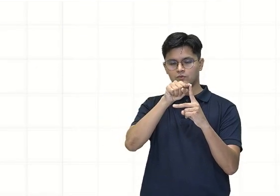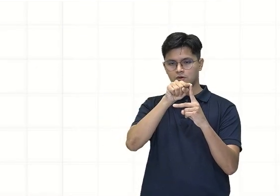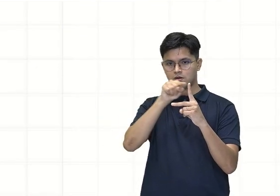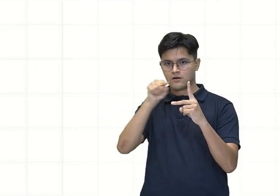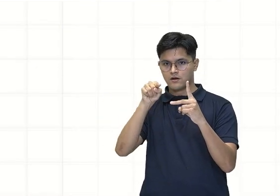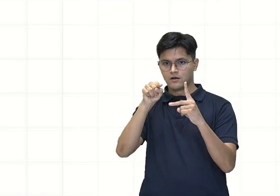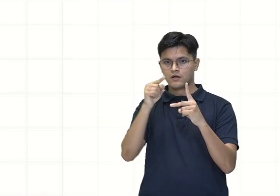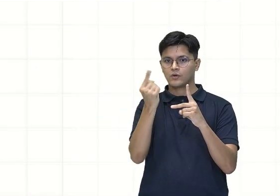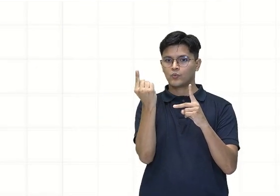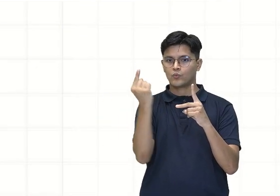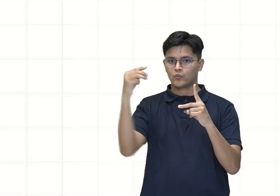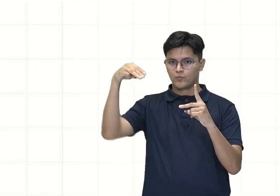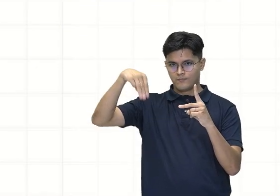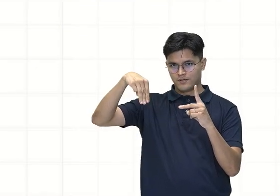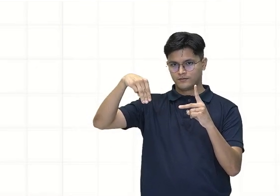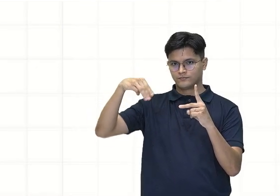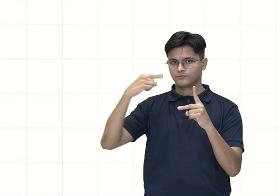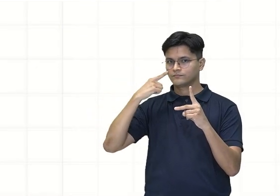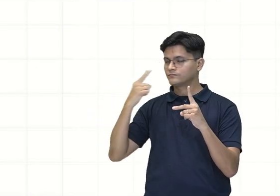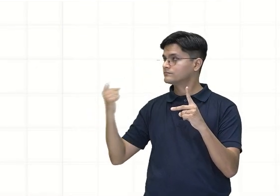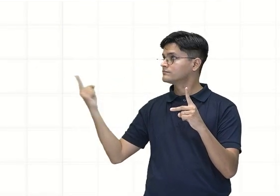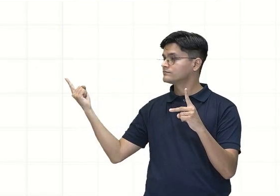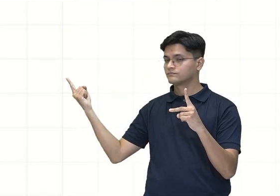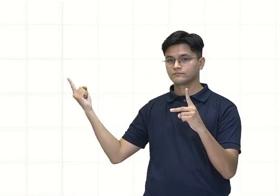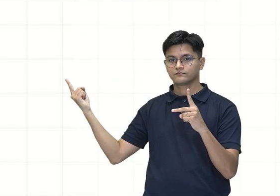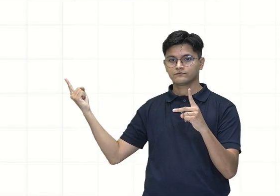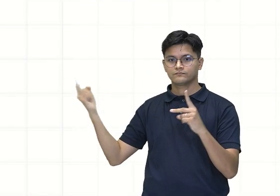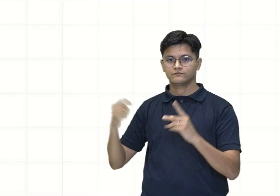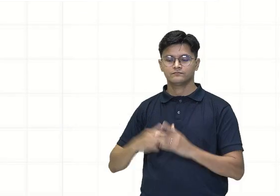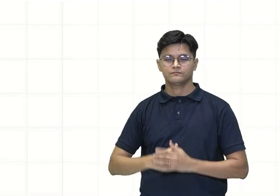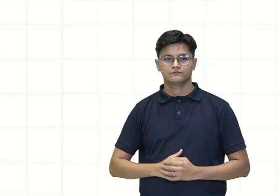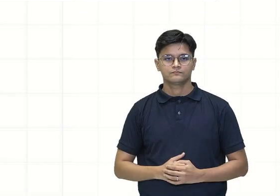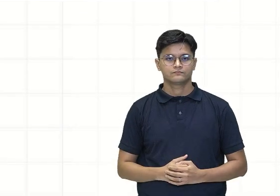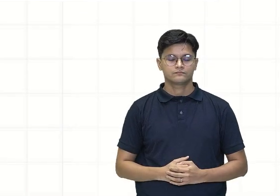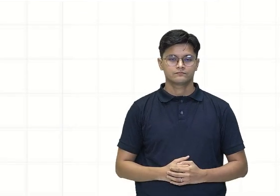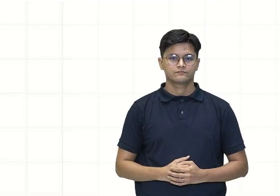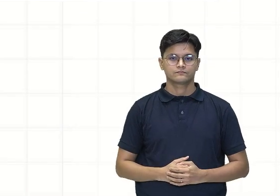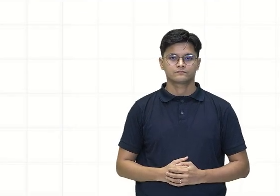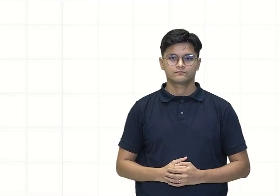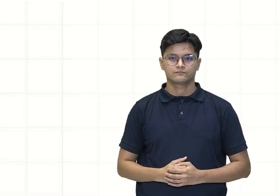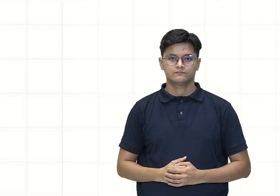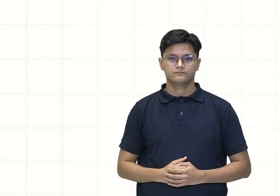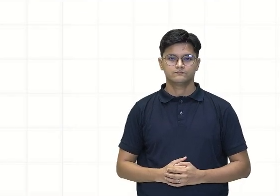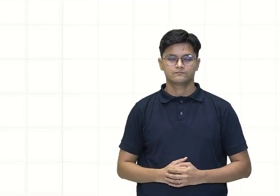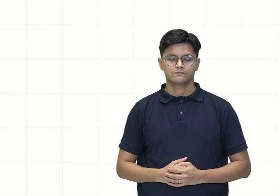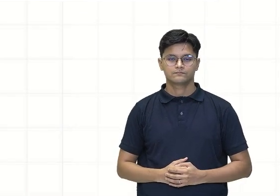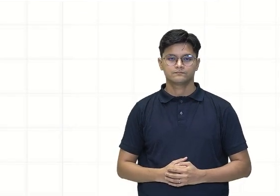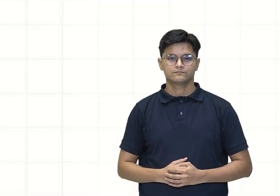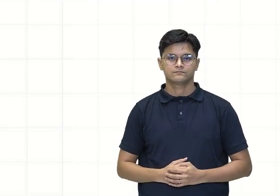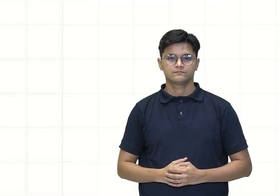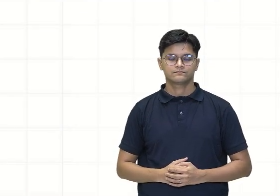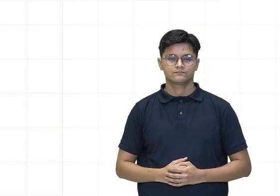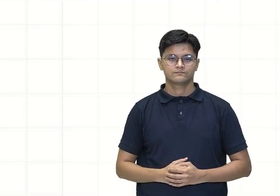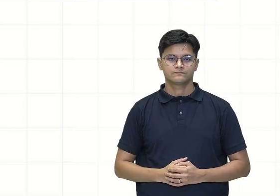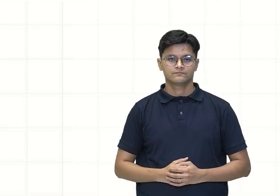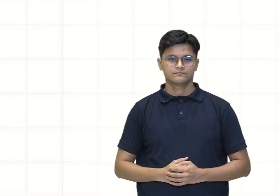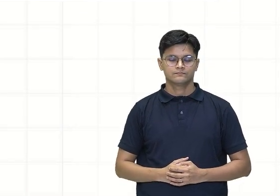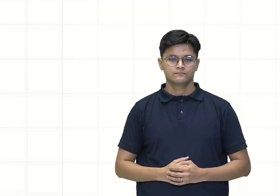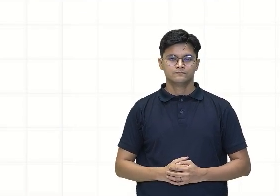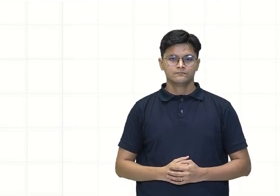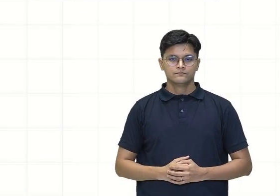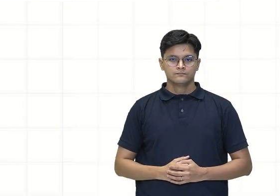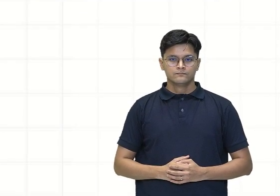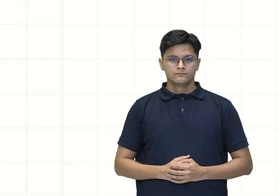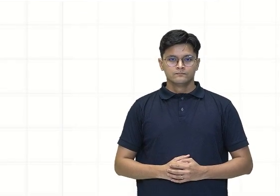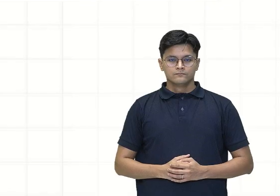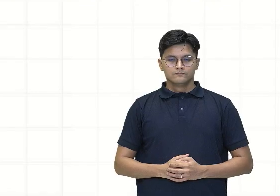Aqui é 1 metro, aqui é 1 metro, aqui é 1